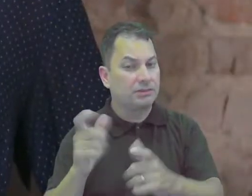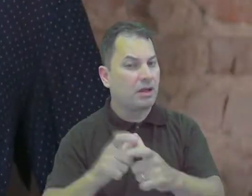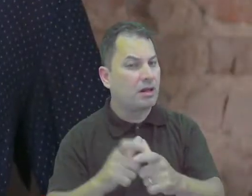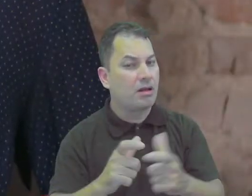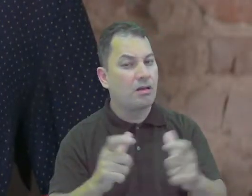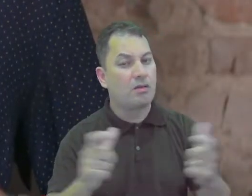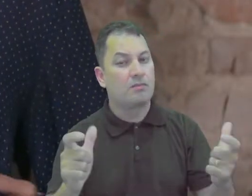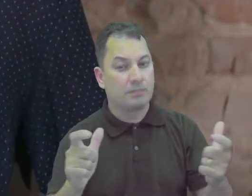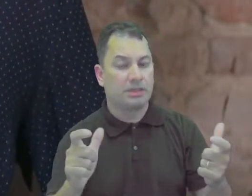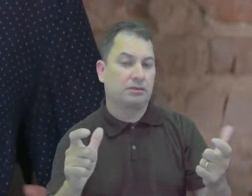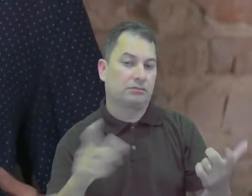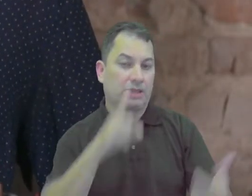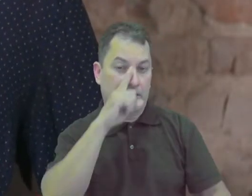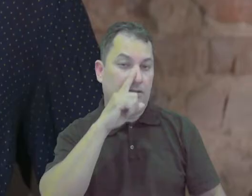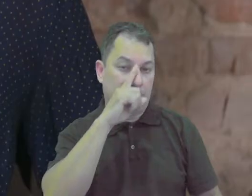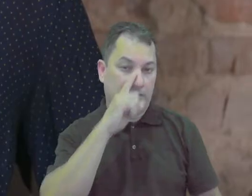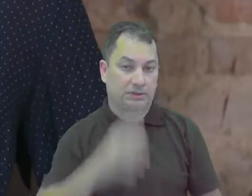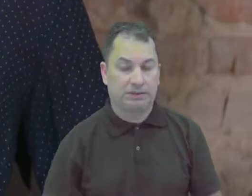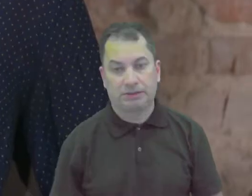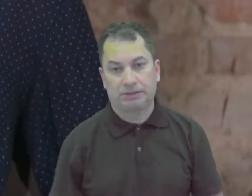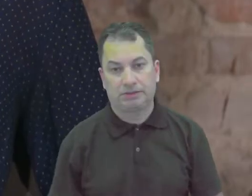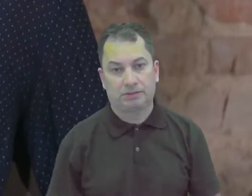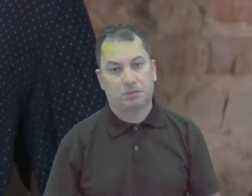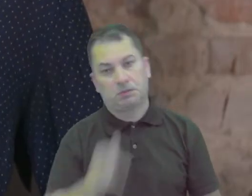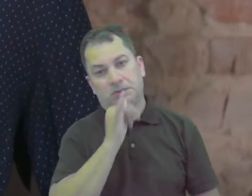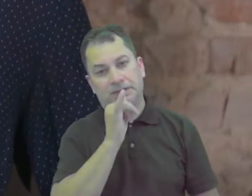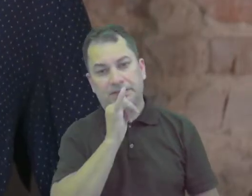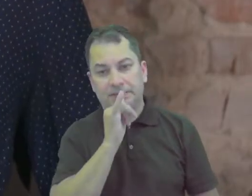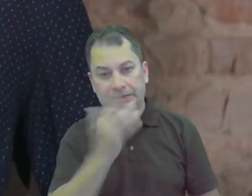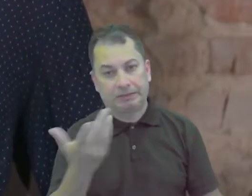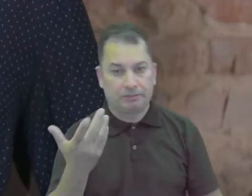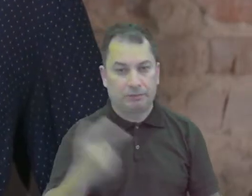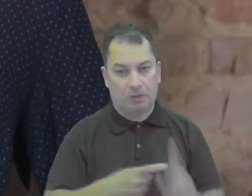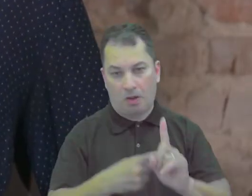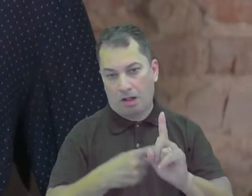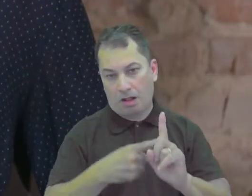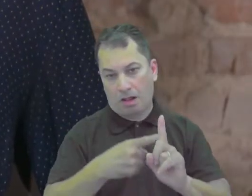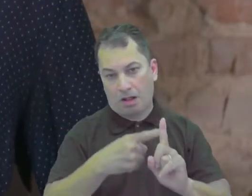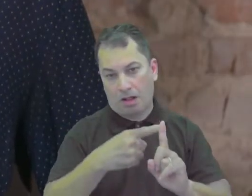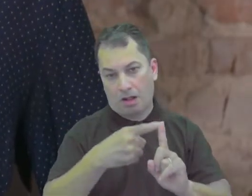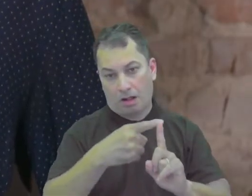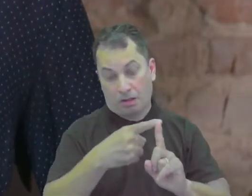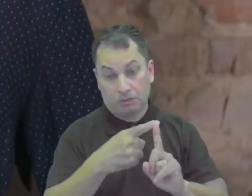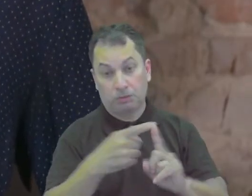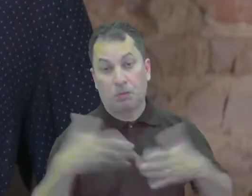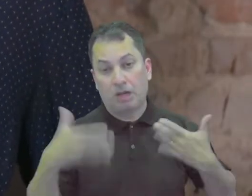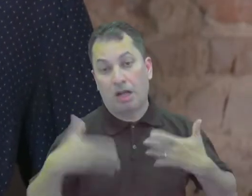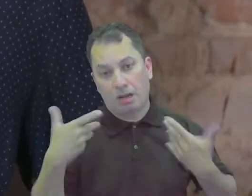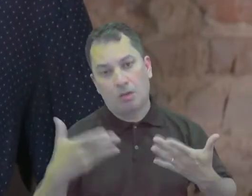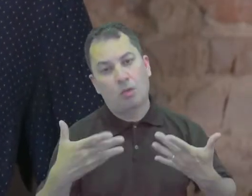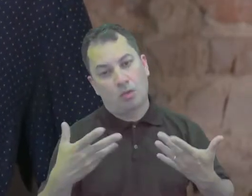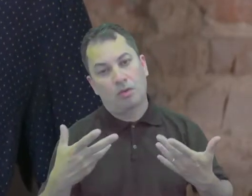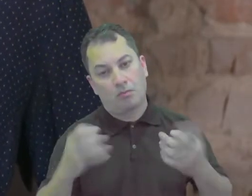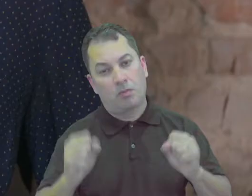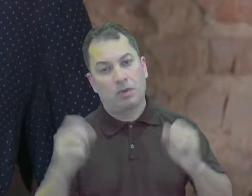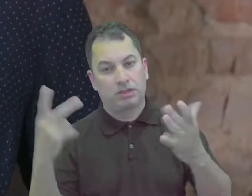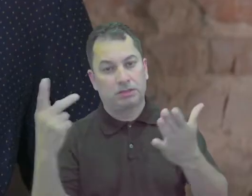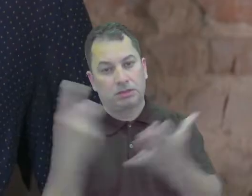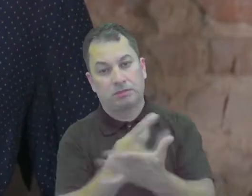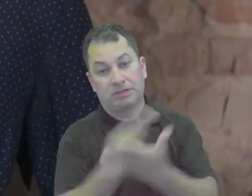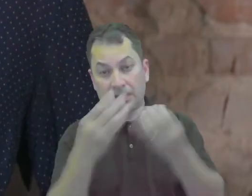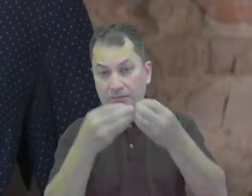exemplo, em doenças cardiovasculares, a temperatura é importante, a precipitação é importante, a